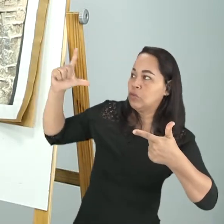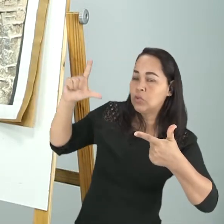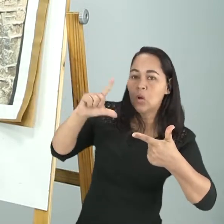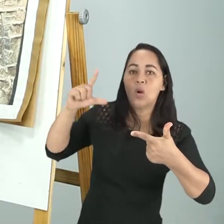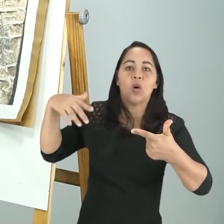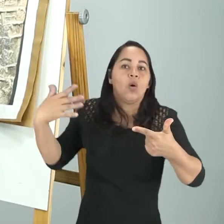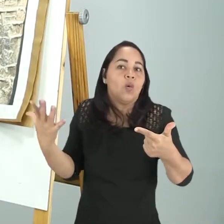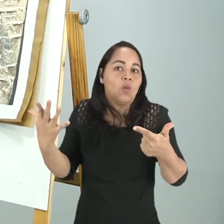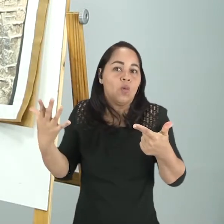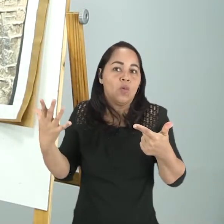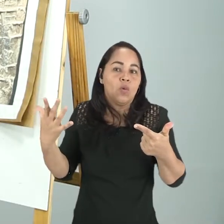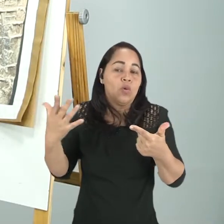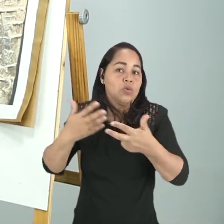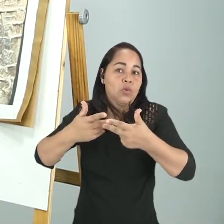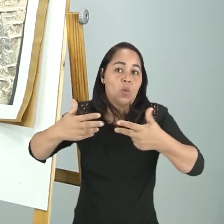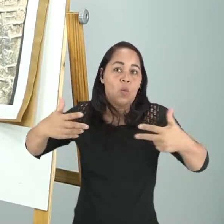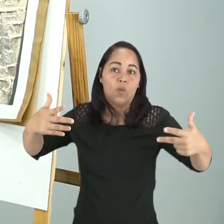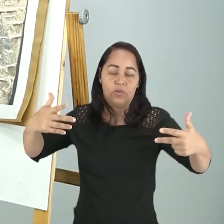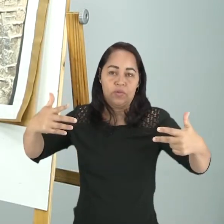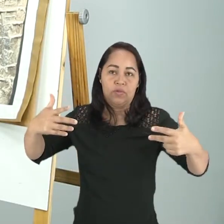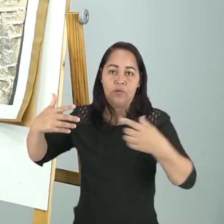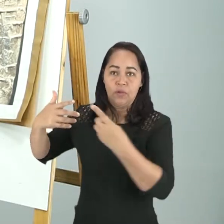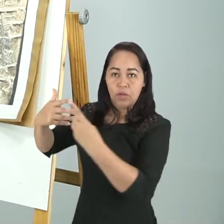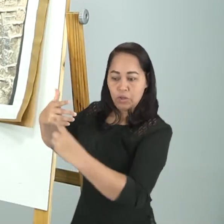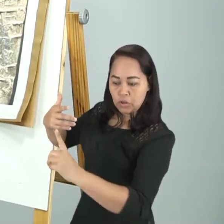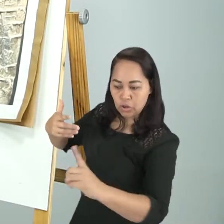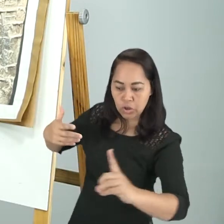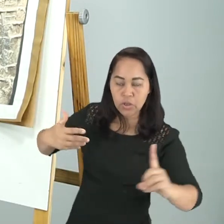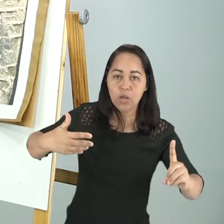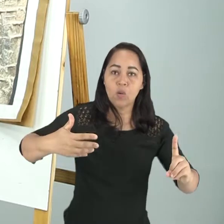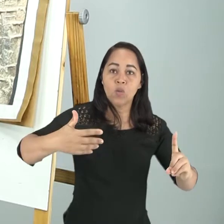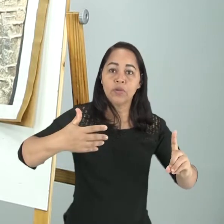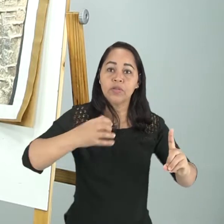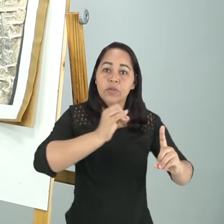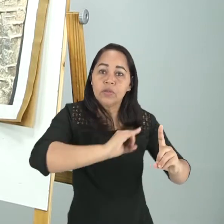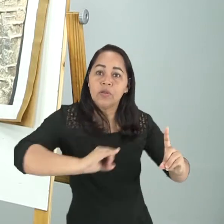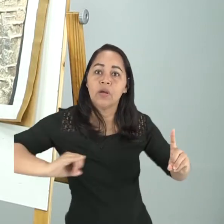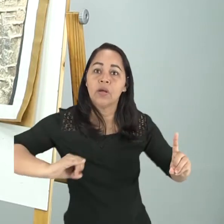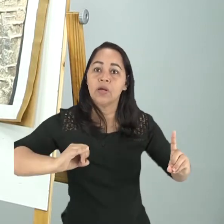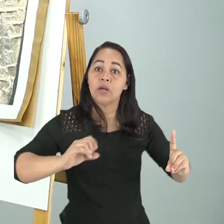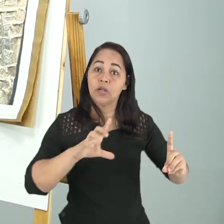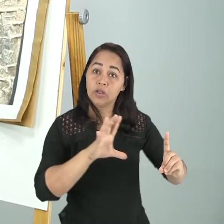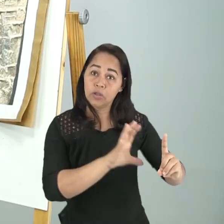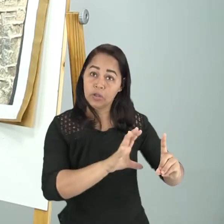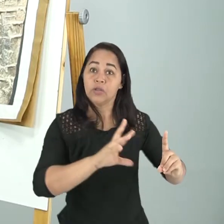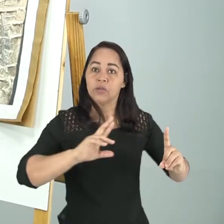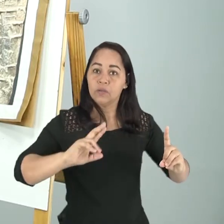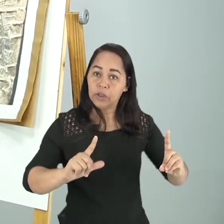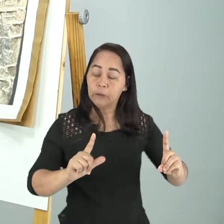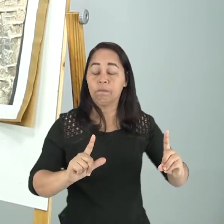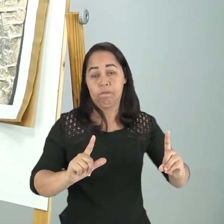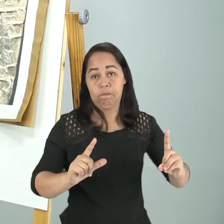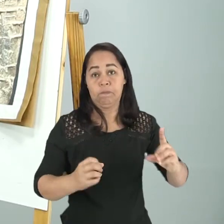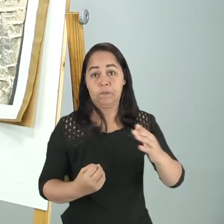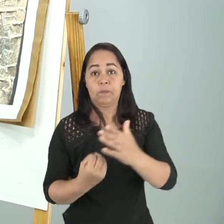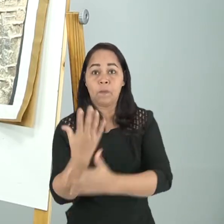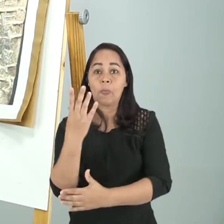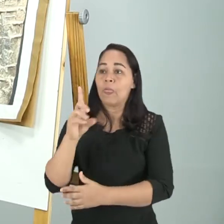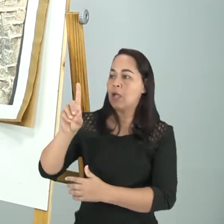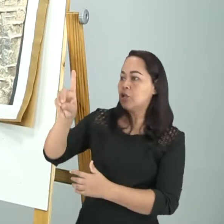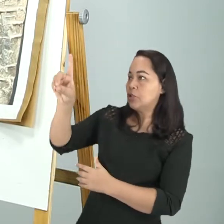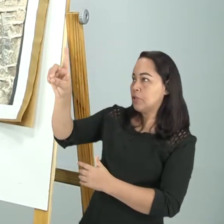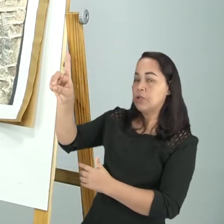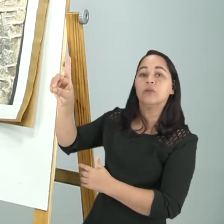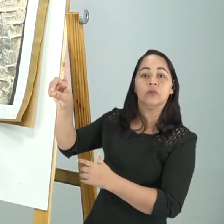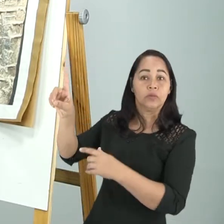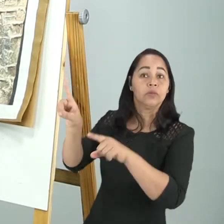assim sobrenaturais. Então eles achavam que essas informações adivinhos, né, vinha disso daí. Só que se eu